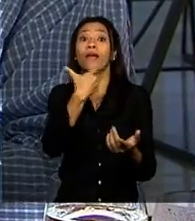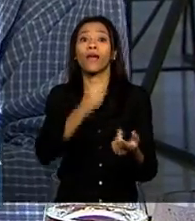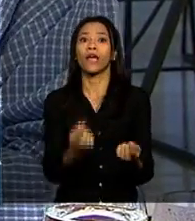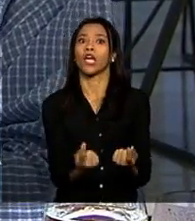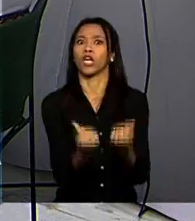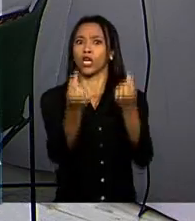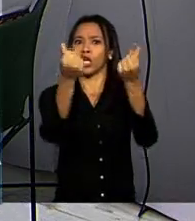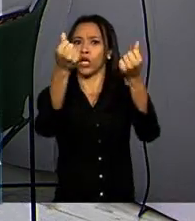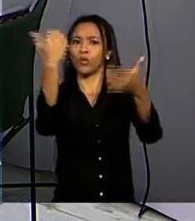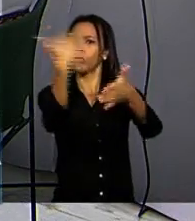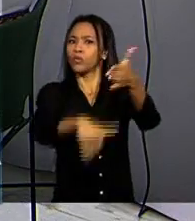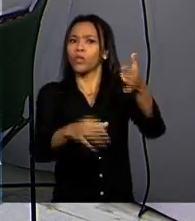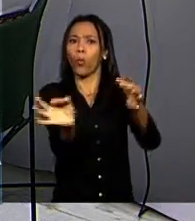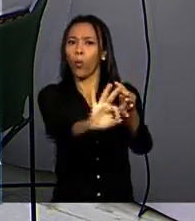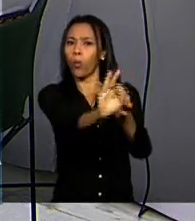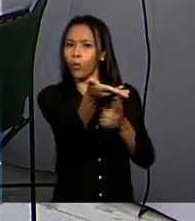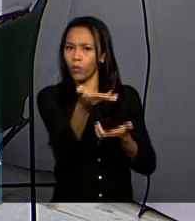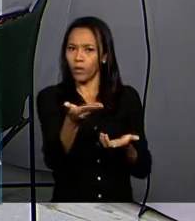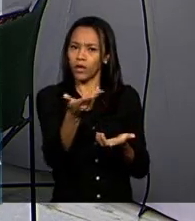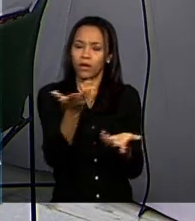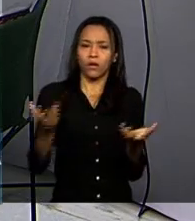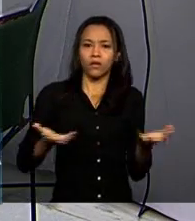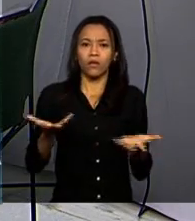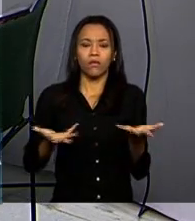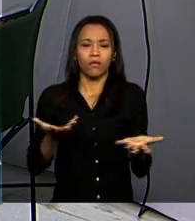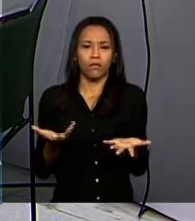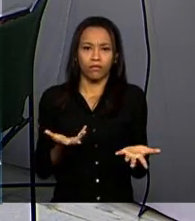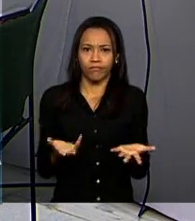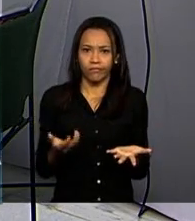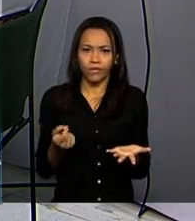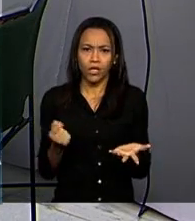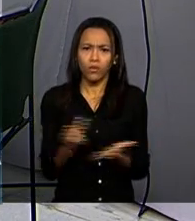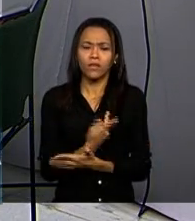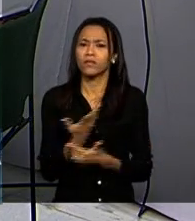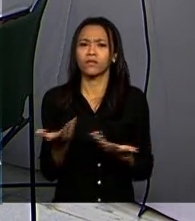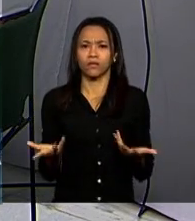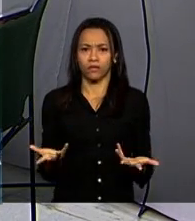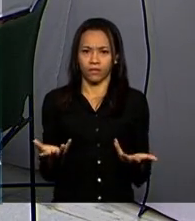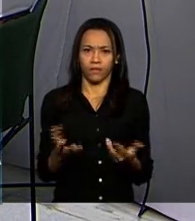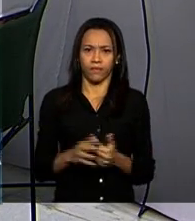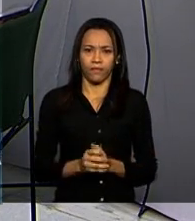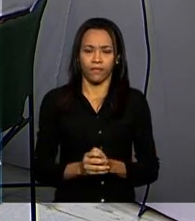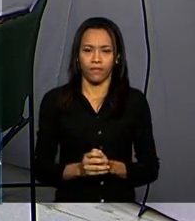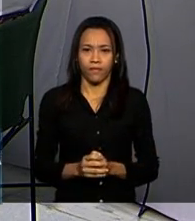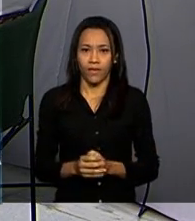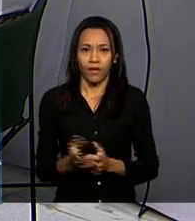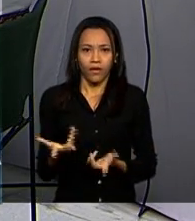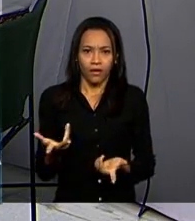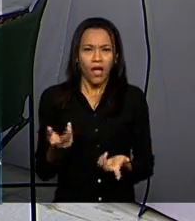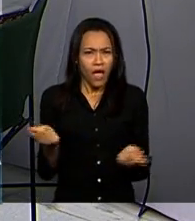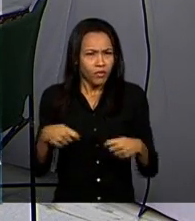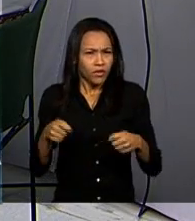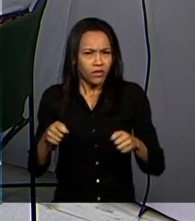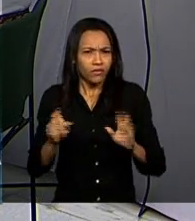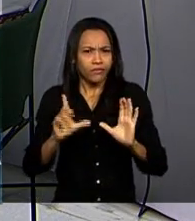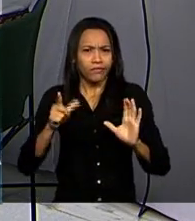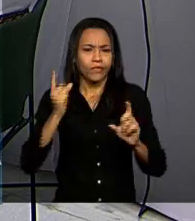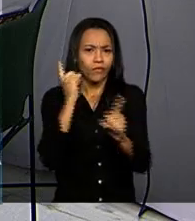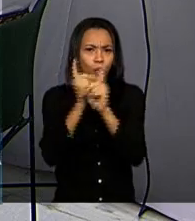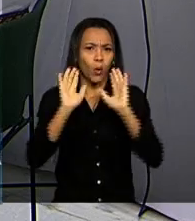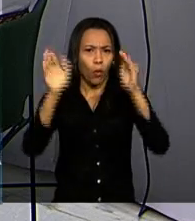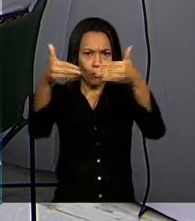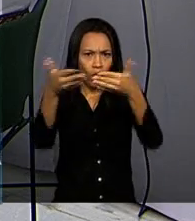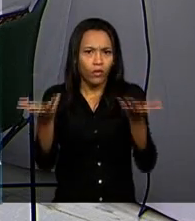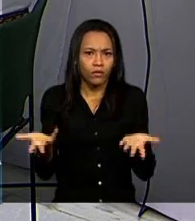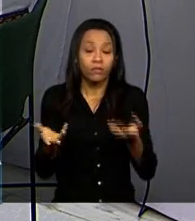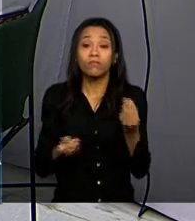essa cultura da qual o próprio governo e o próprio PT ajudou a formar ao longo dos anos não é quase que indispensável ter um fórum desse tipo